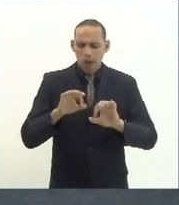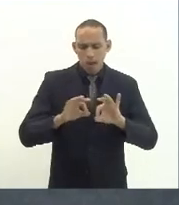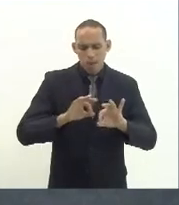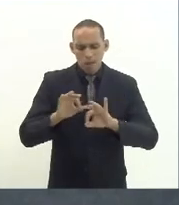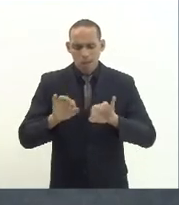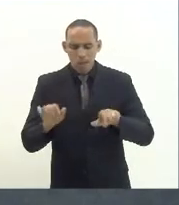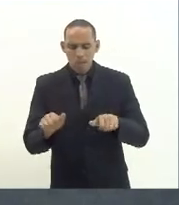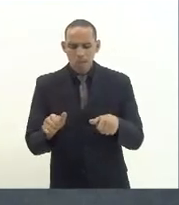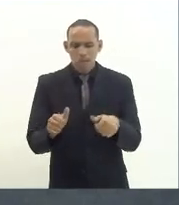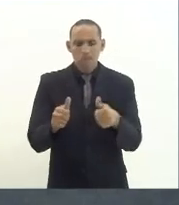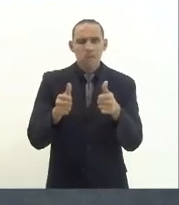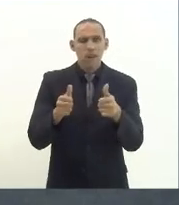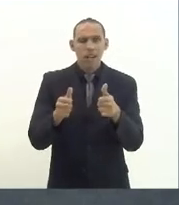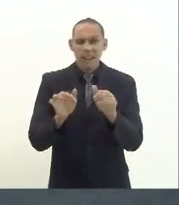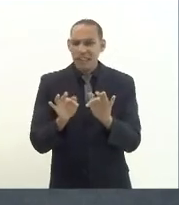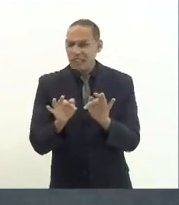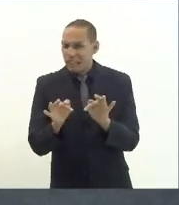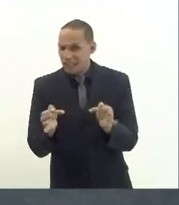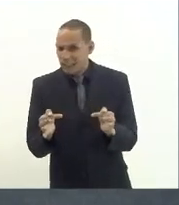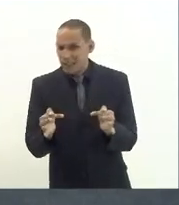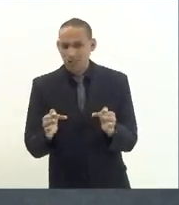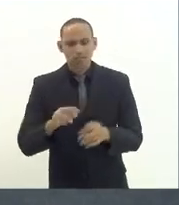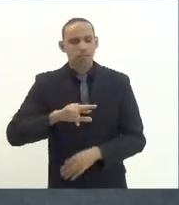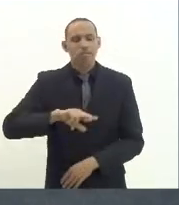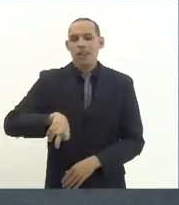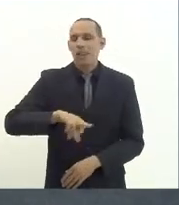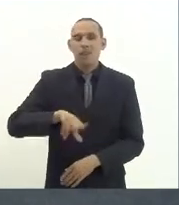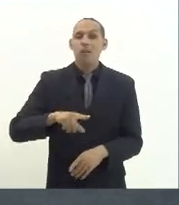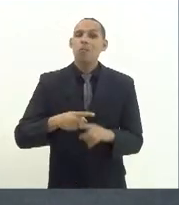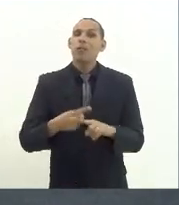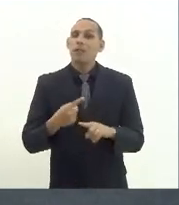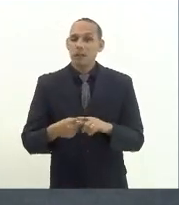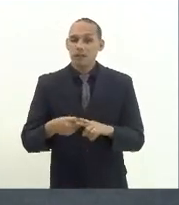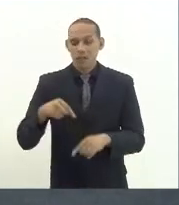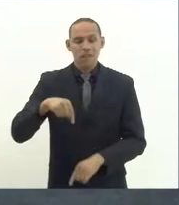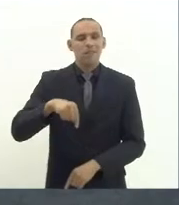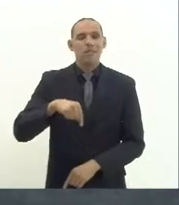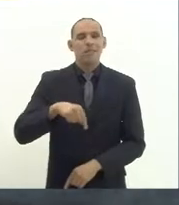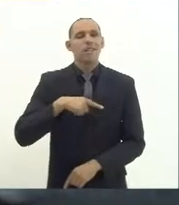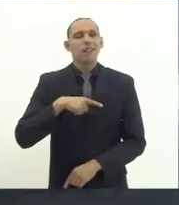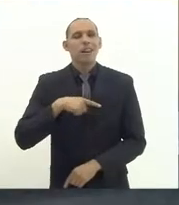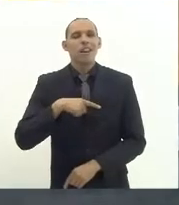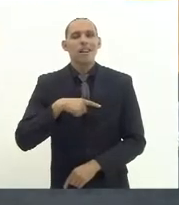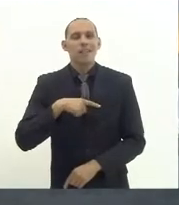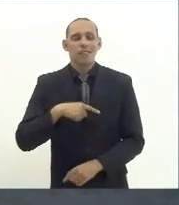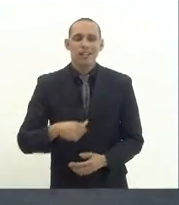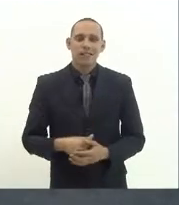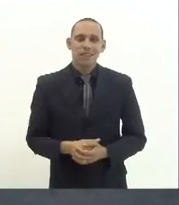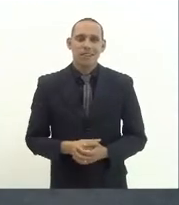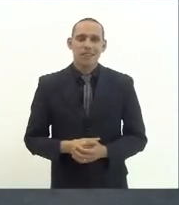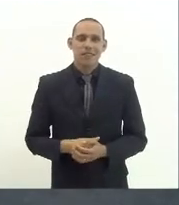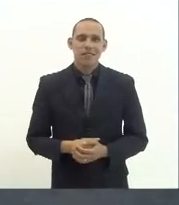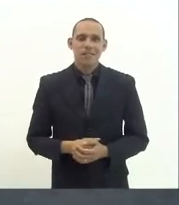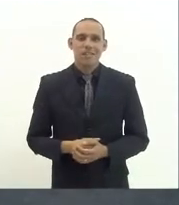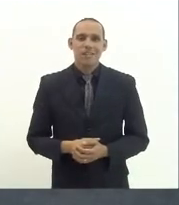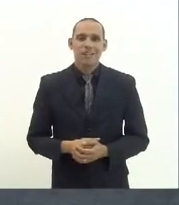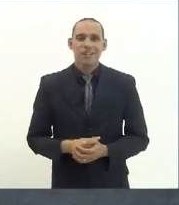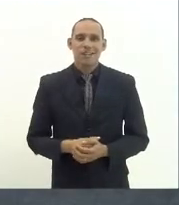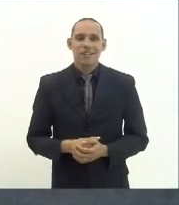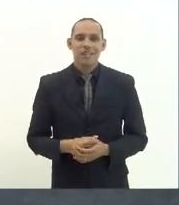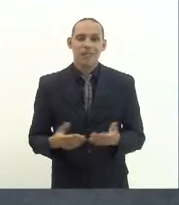não será simples de bater sistema o que temos aqui na casa por absolutamente